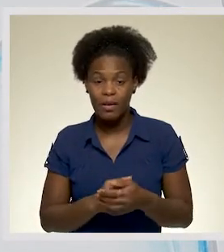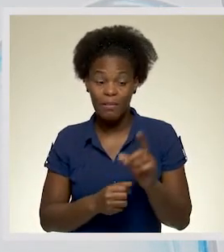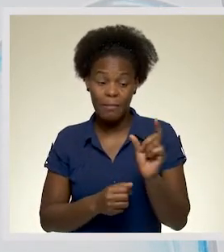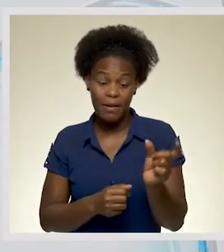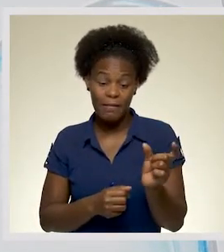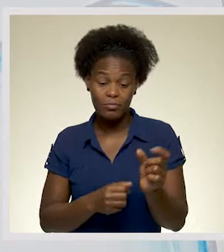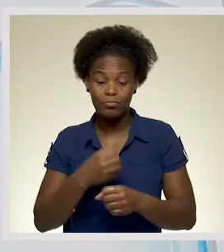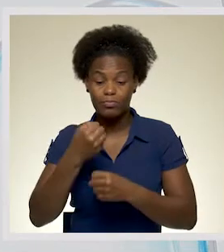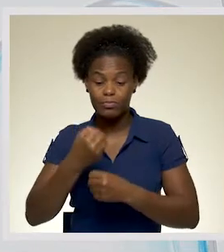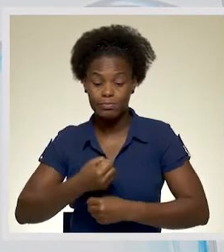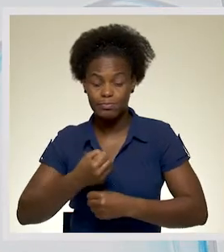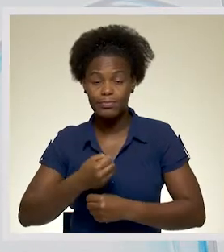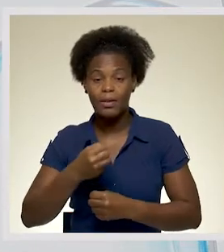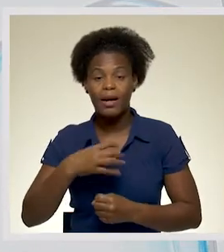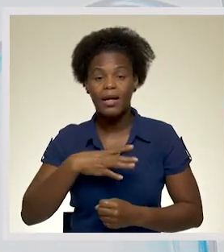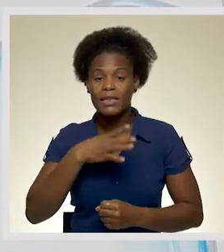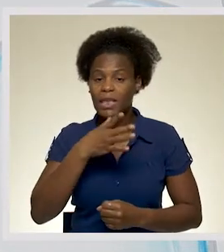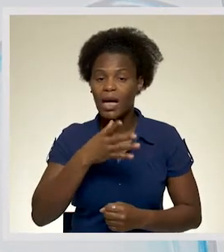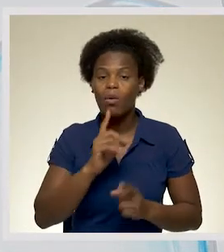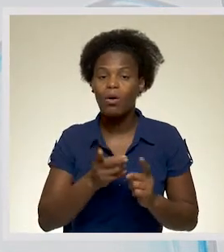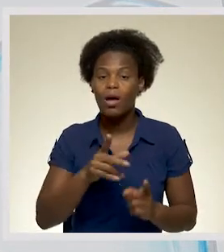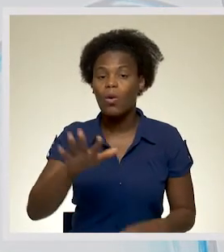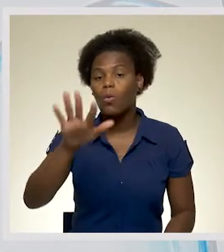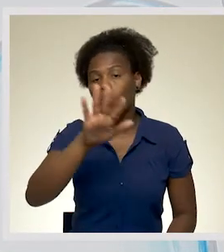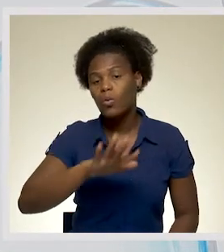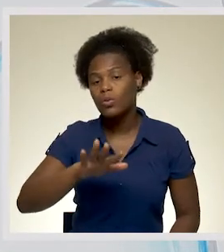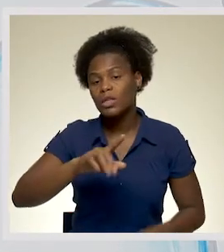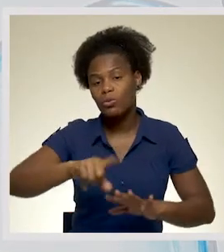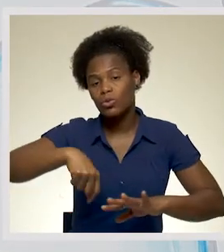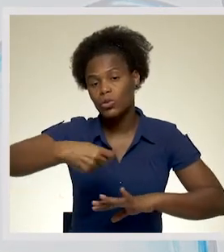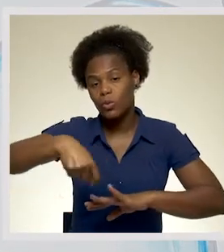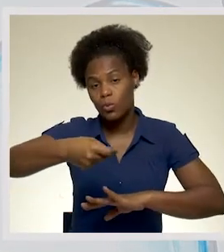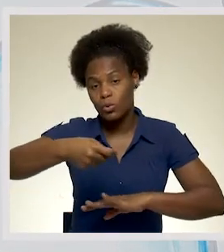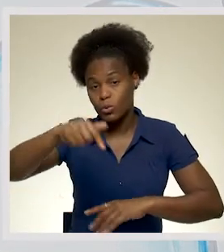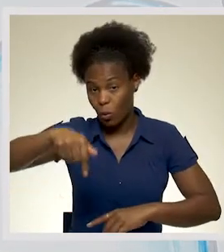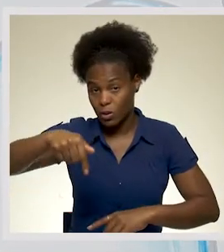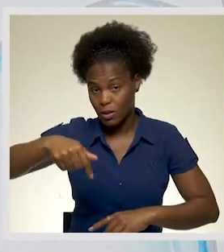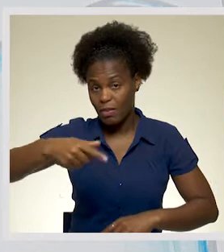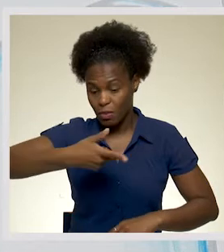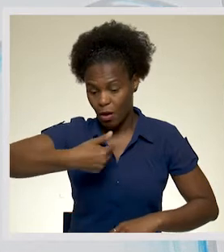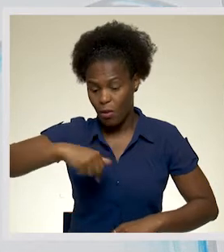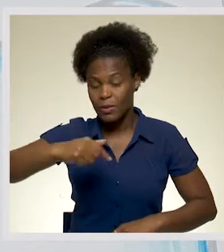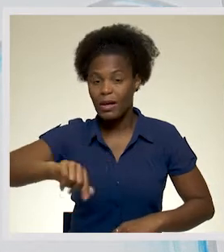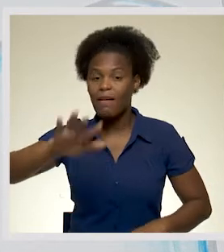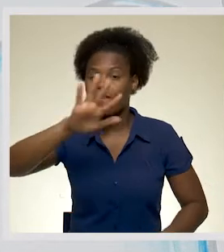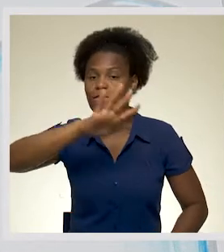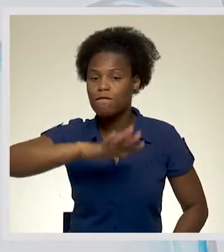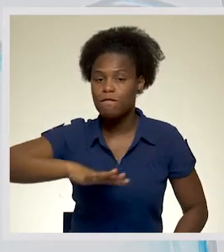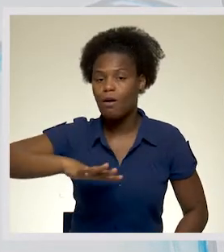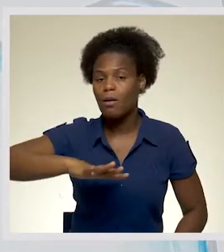Sustentabilidade é utilizar os recursos que temos hoje de uma